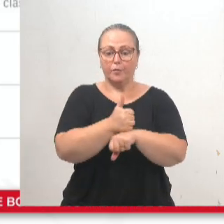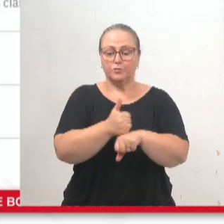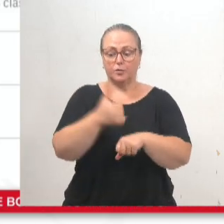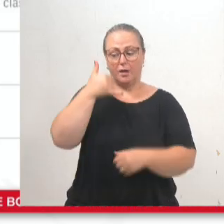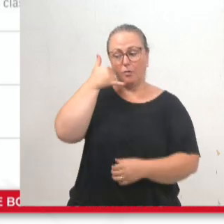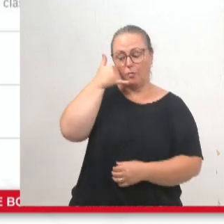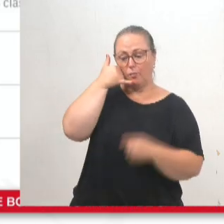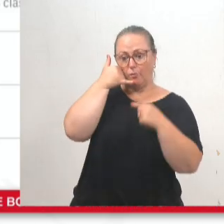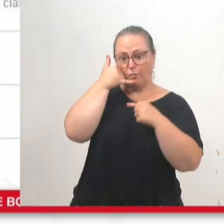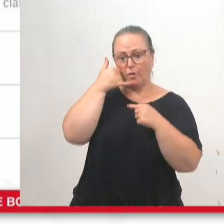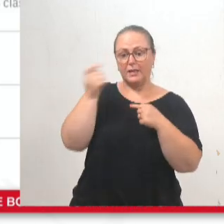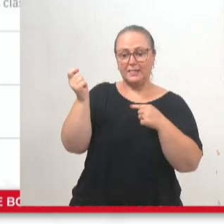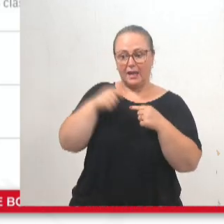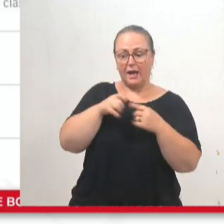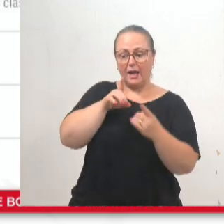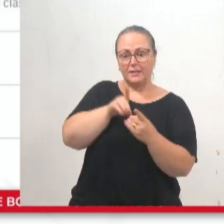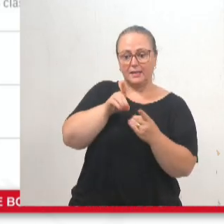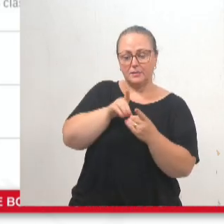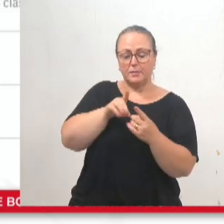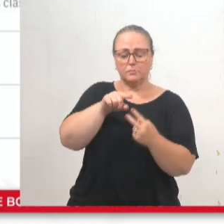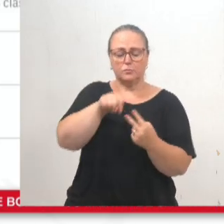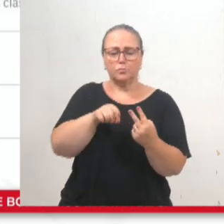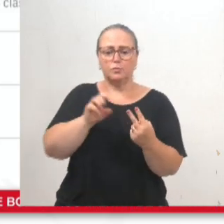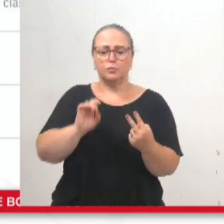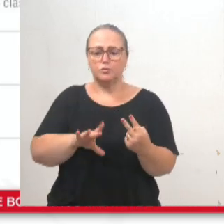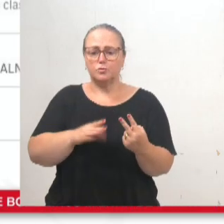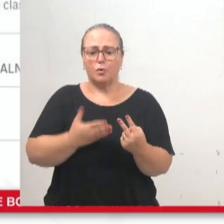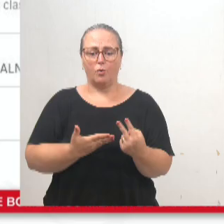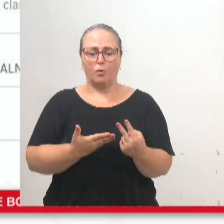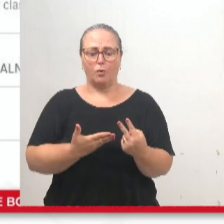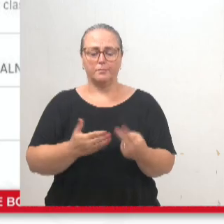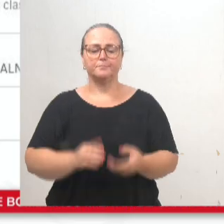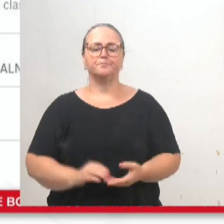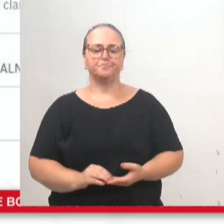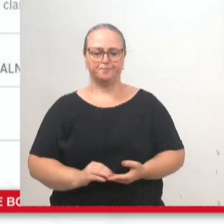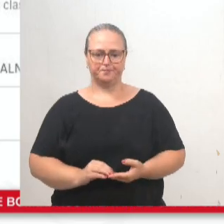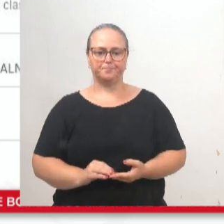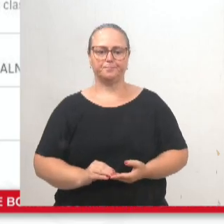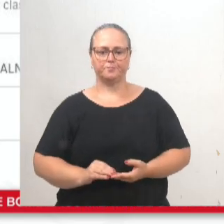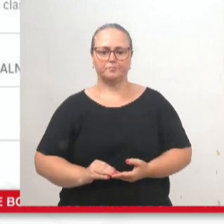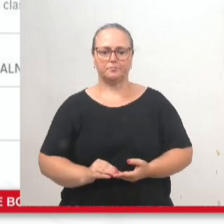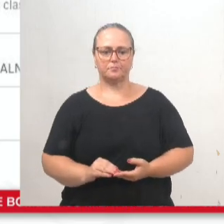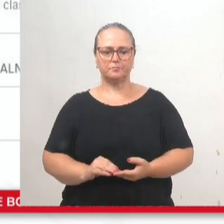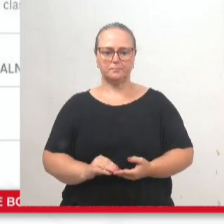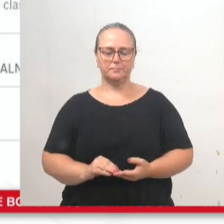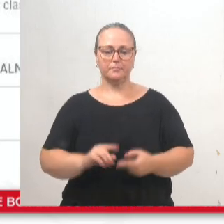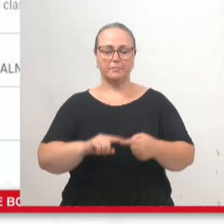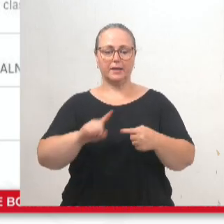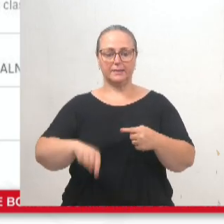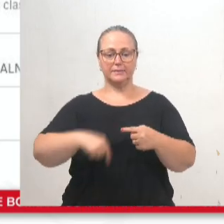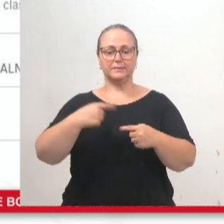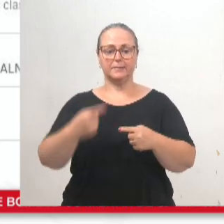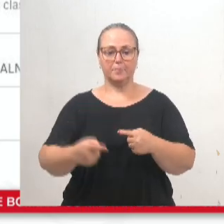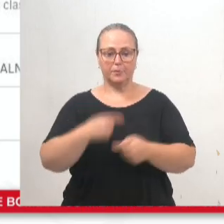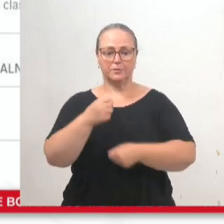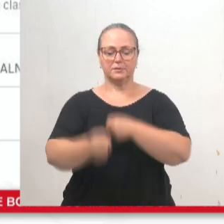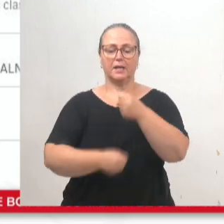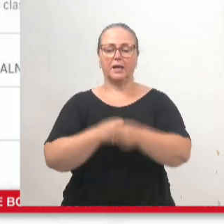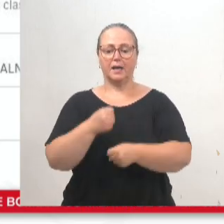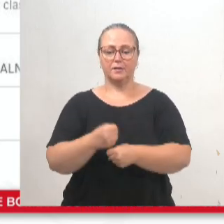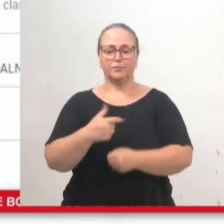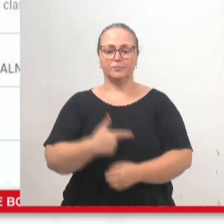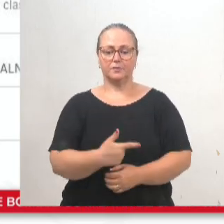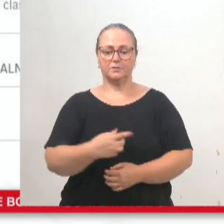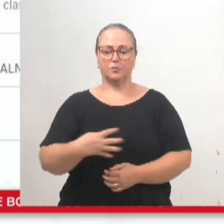índice de perda ficasse um pouco pior. E, por último, nós temos aqui os dados de 2024, quando houve a